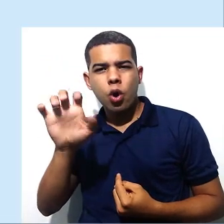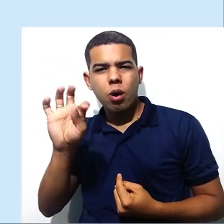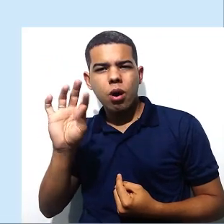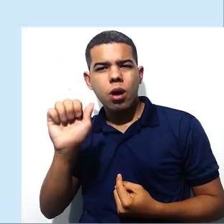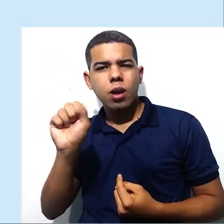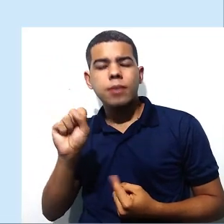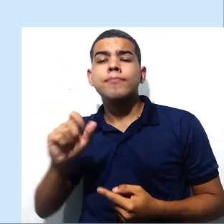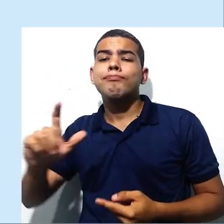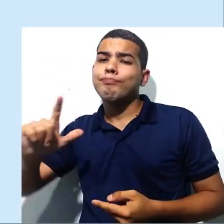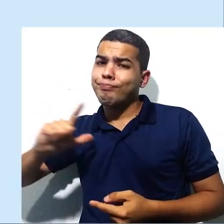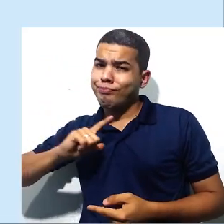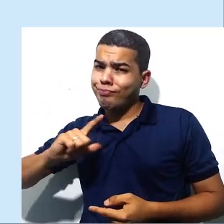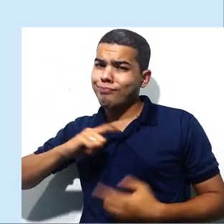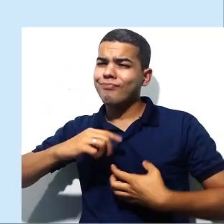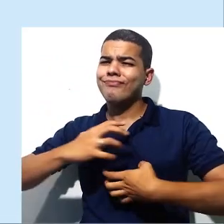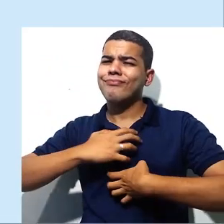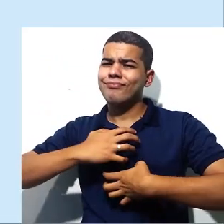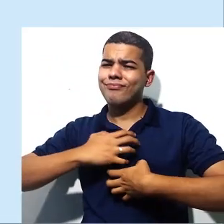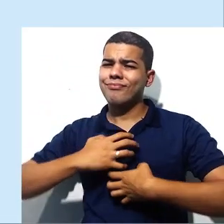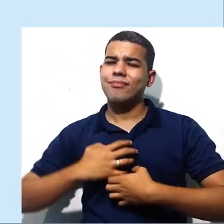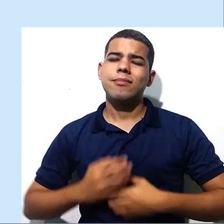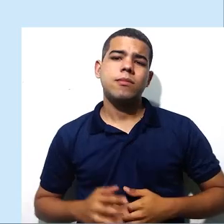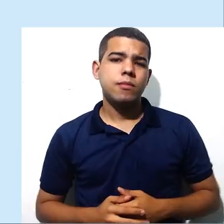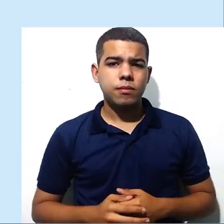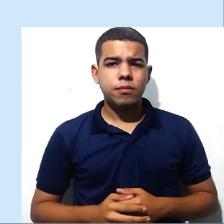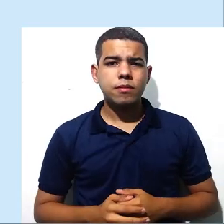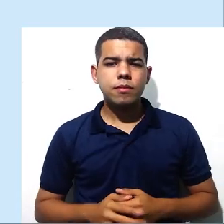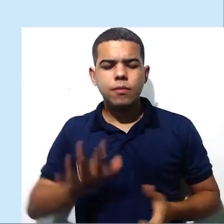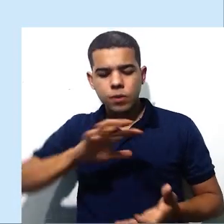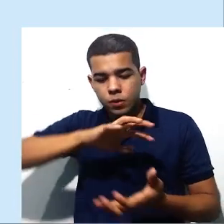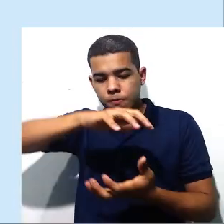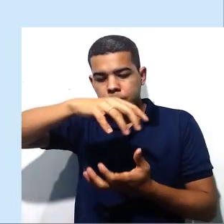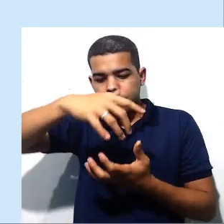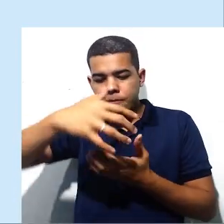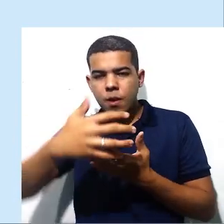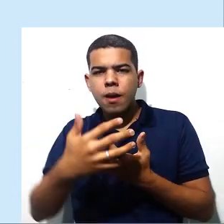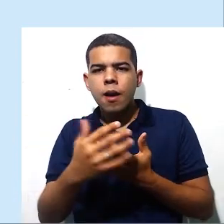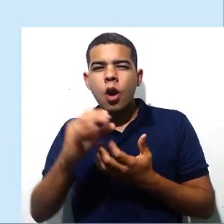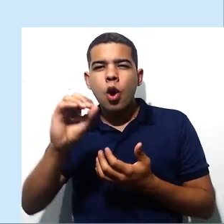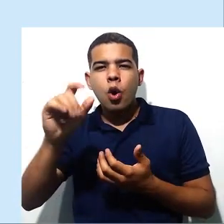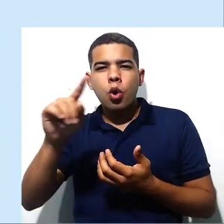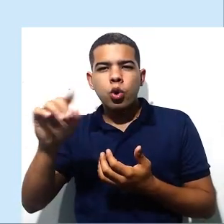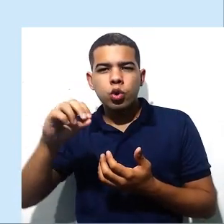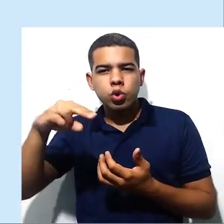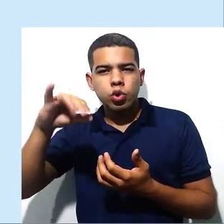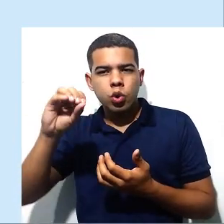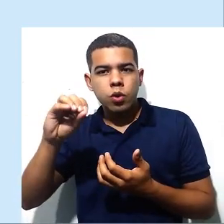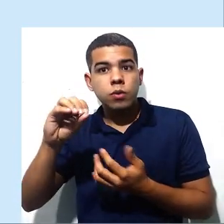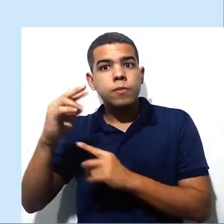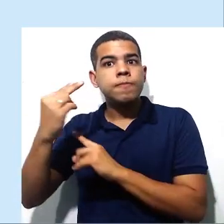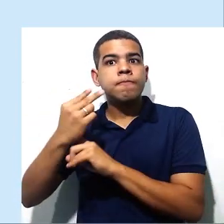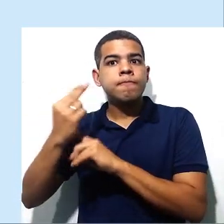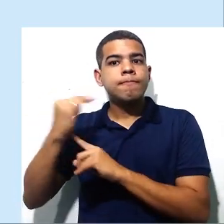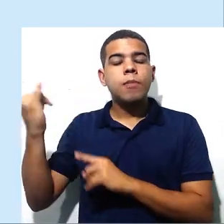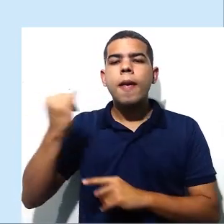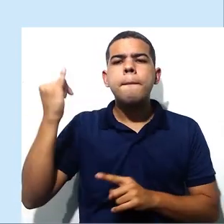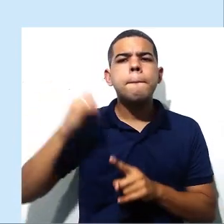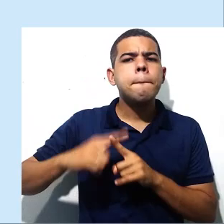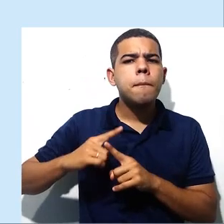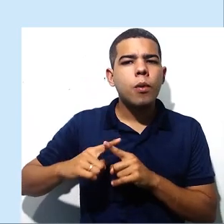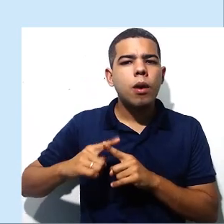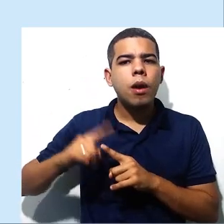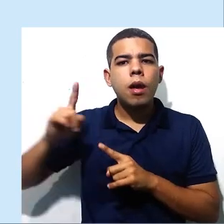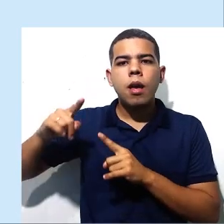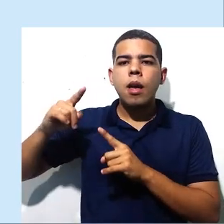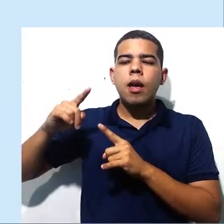será a importância dessa camada de ozônio? A importância dela é o filtro solar contra os raios